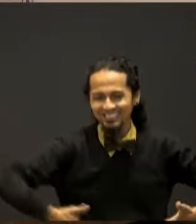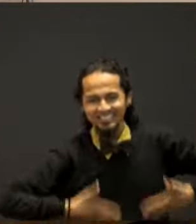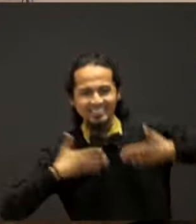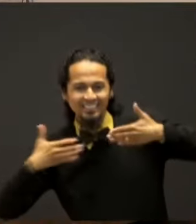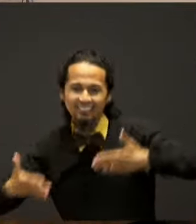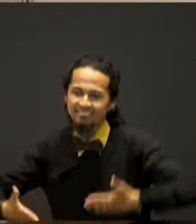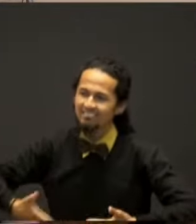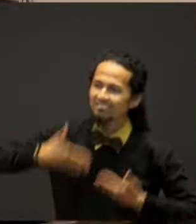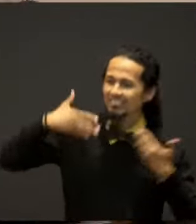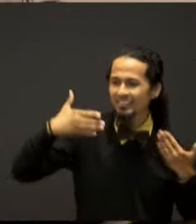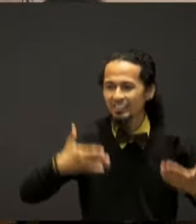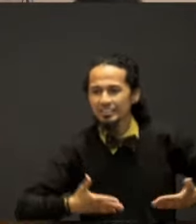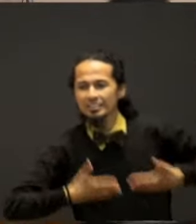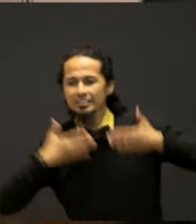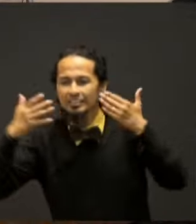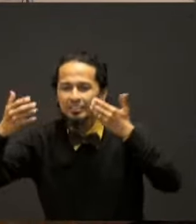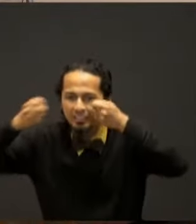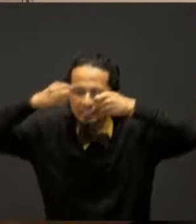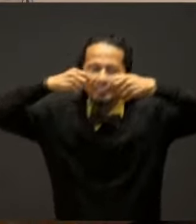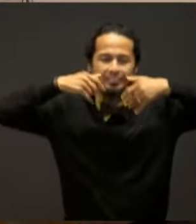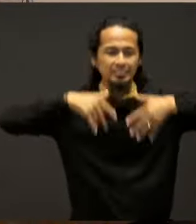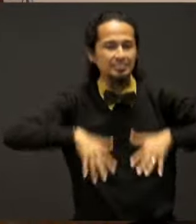apenas como um soluçar de